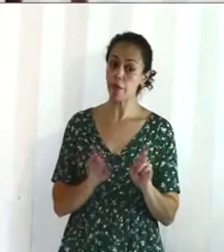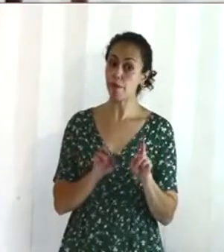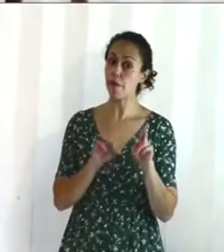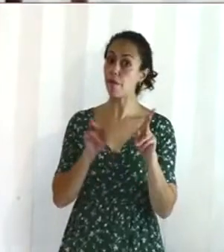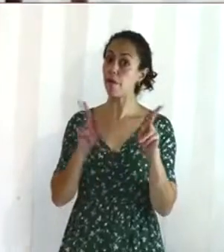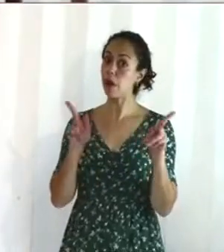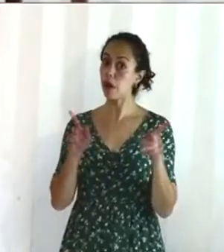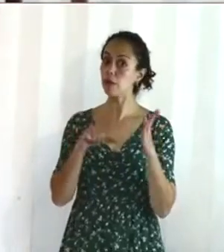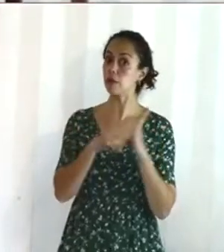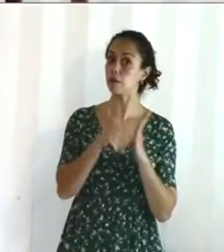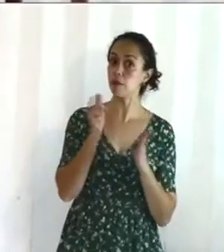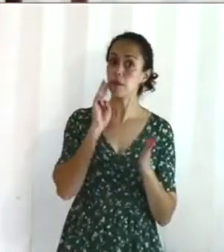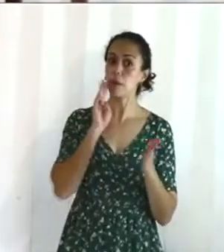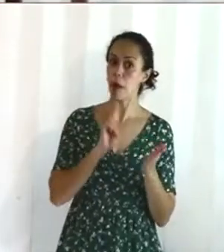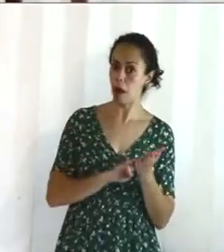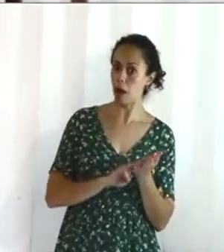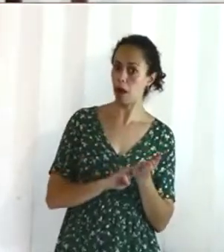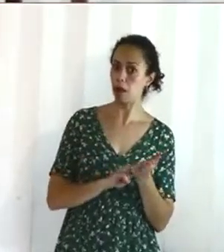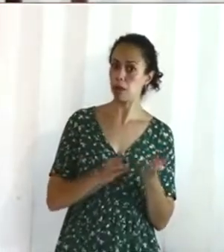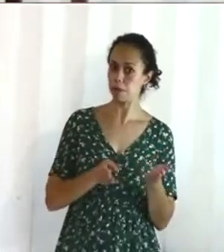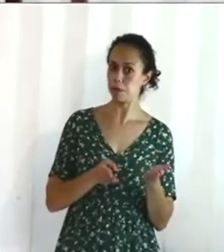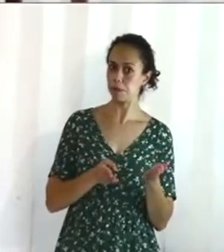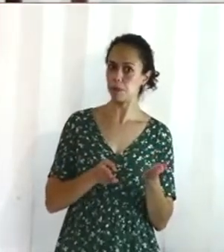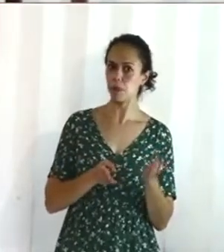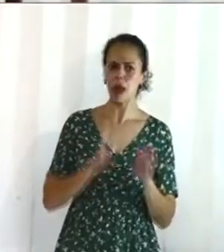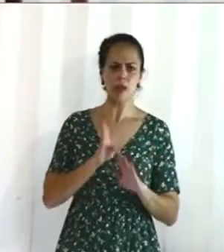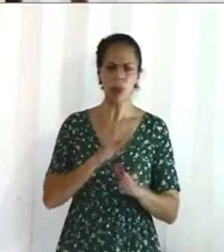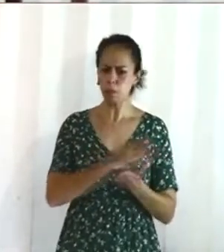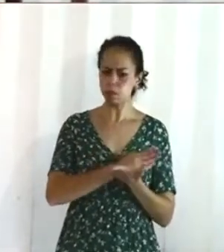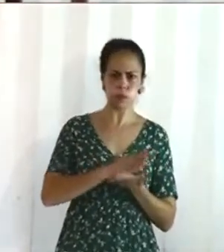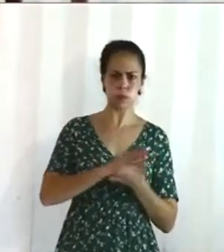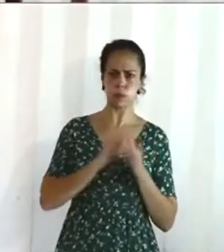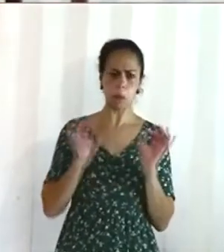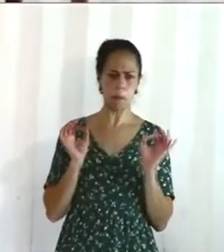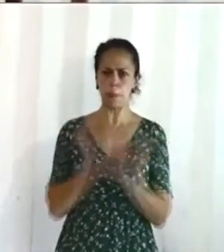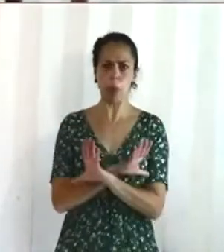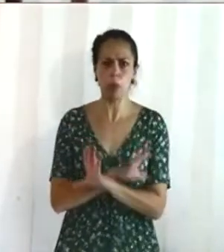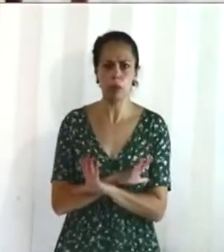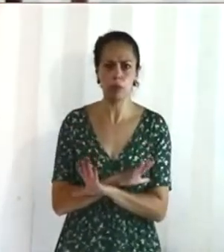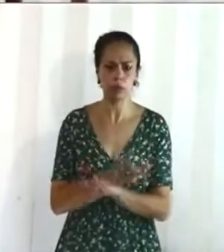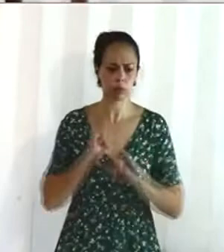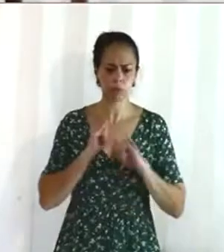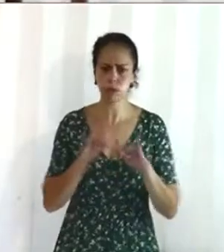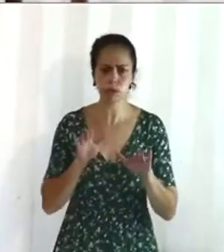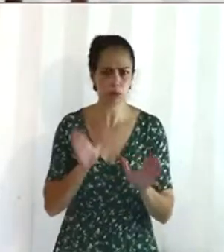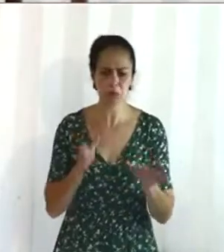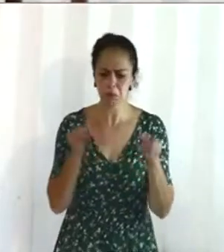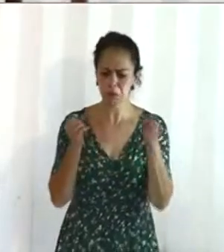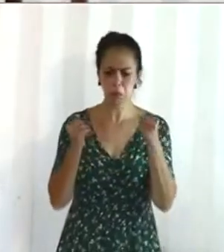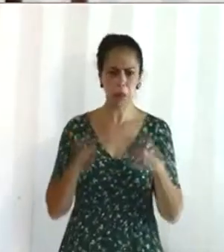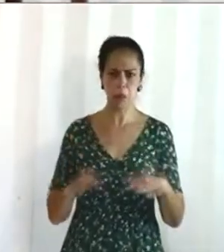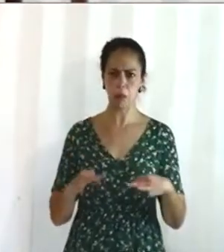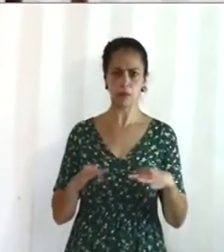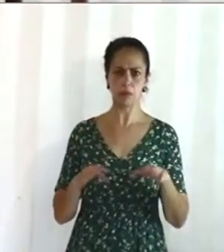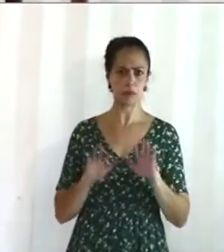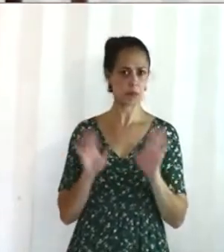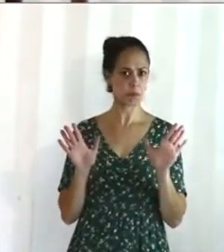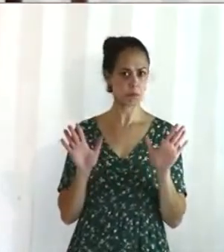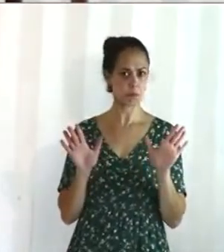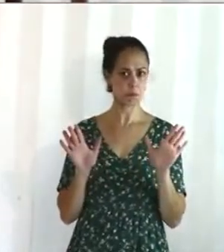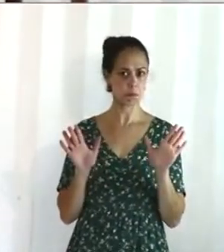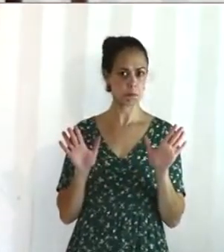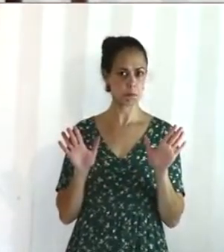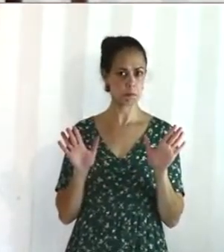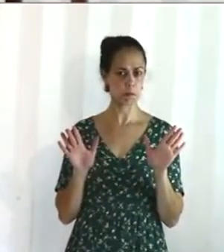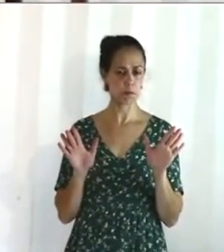já começa trazendo aquilo que ele quer discorrer ao longo da sua carta. Ele quer aqui trazer de fato